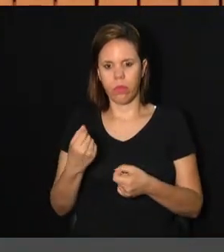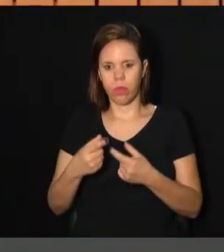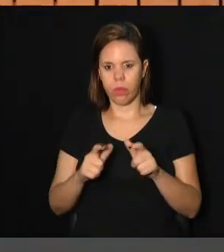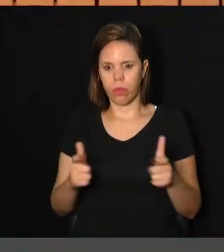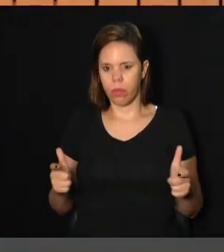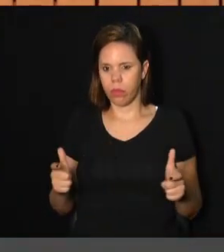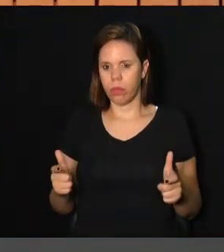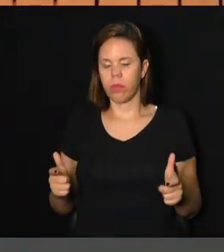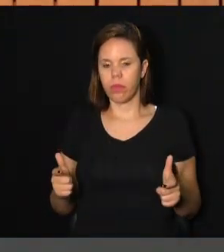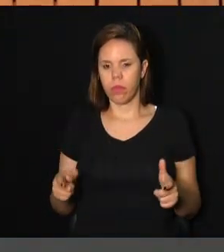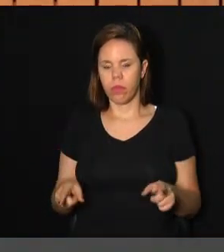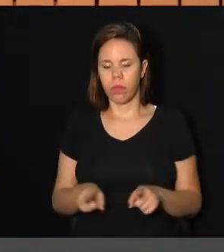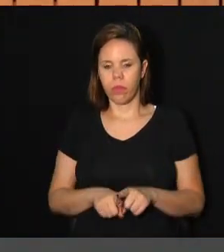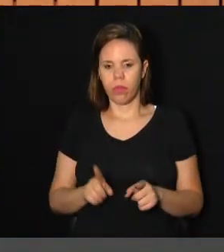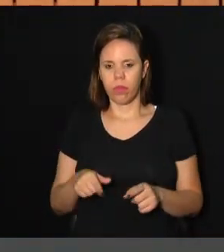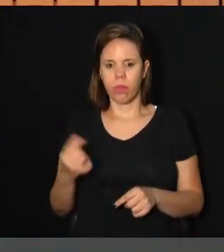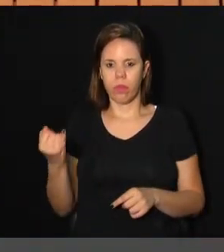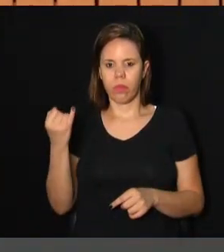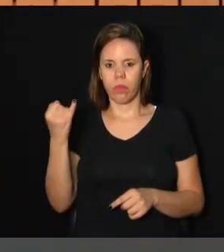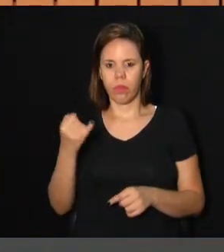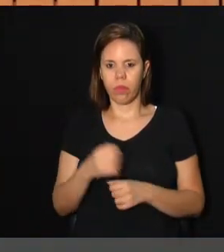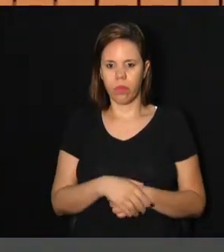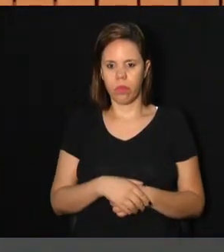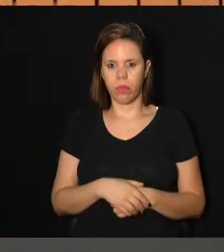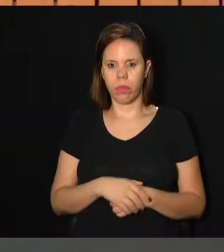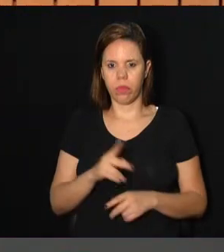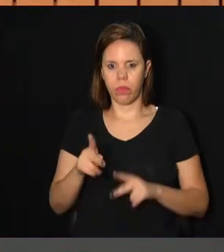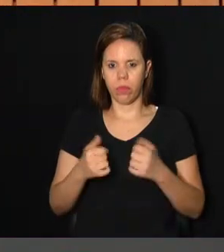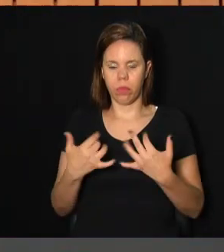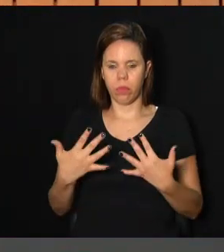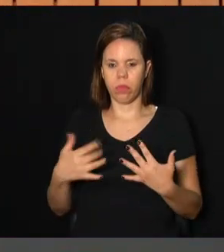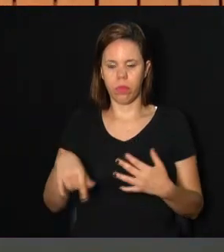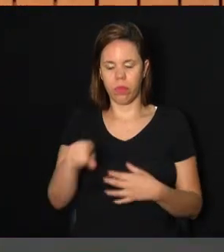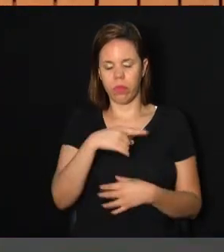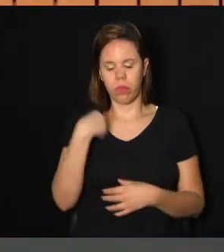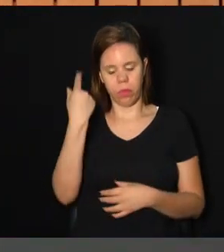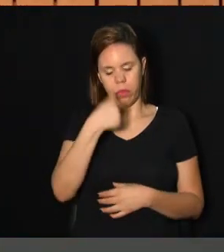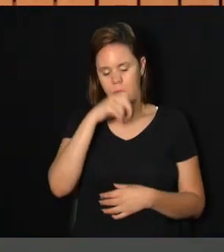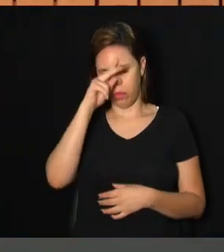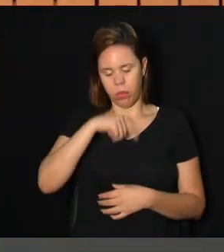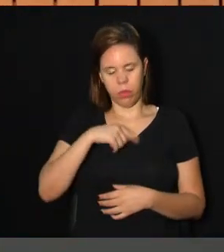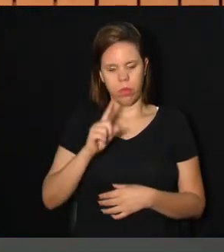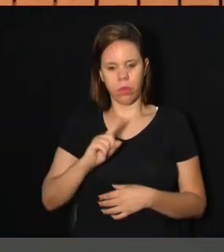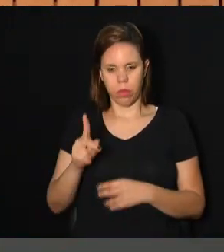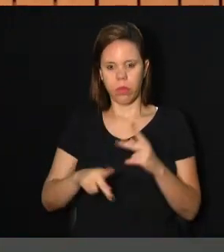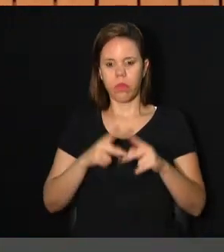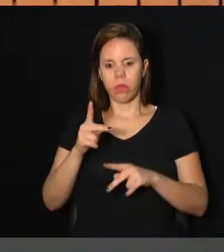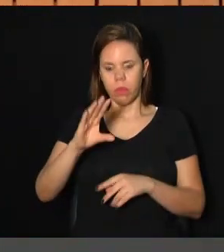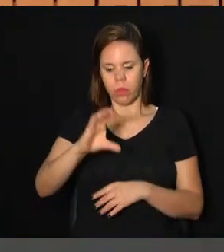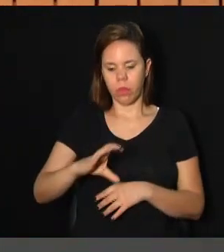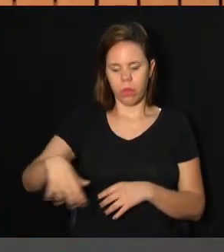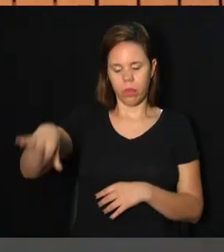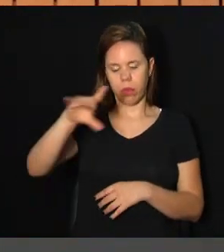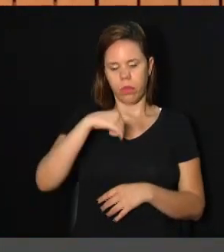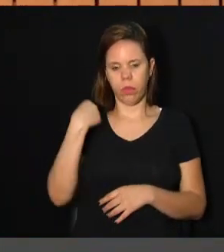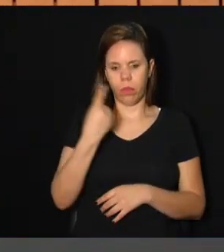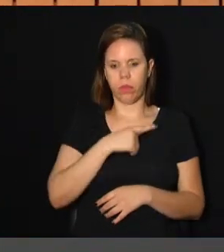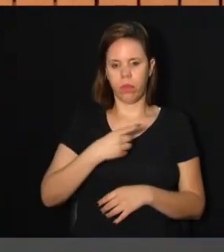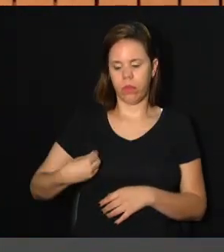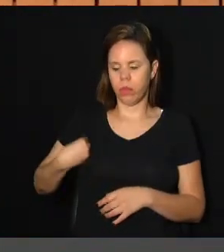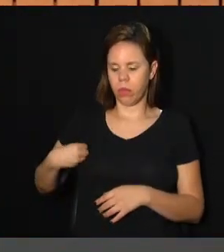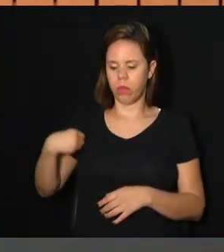maioria serão beneficiados. E o que importa é a população, somos nós. A população que importa, que nós estamos aqui,